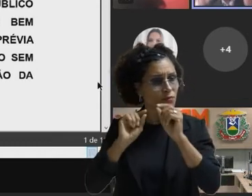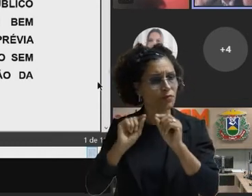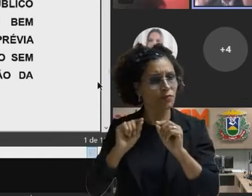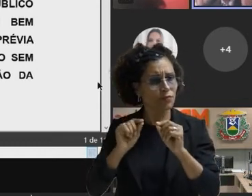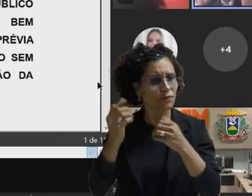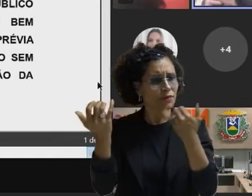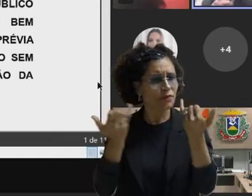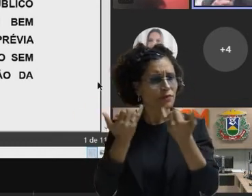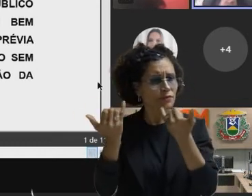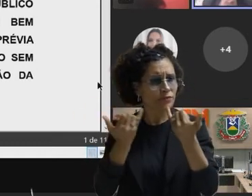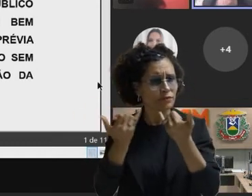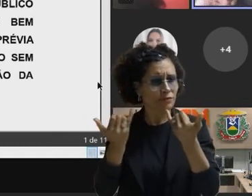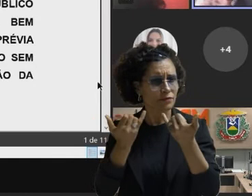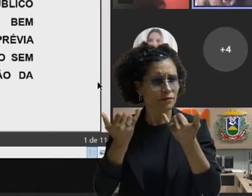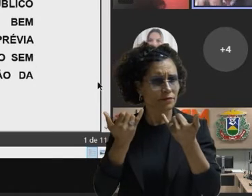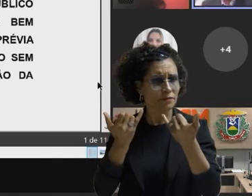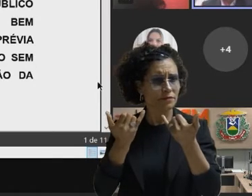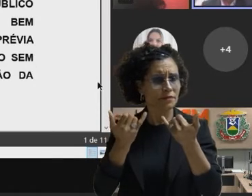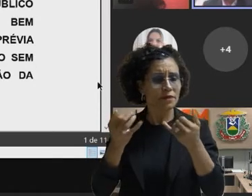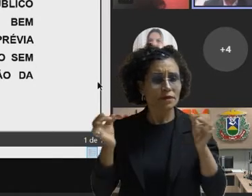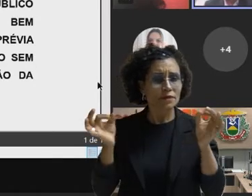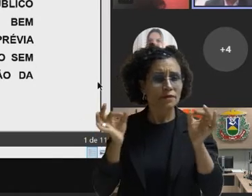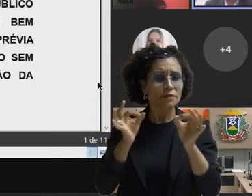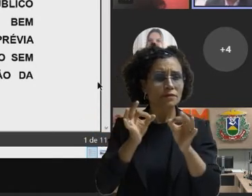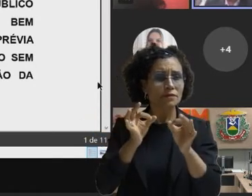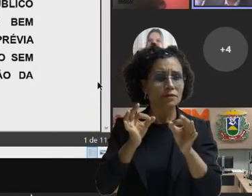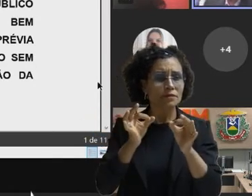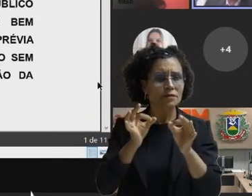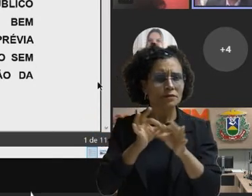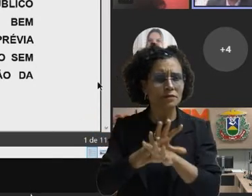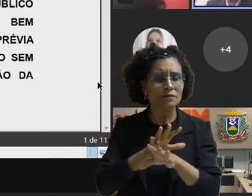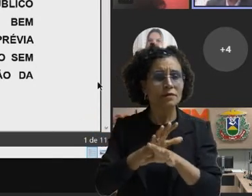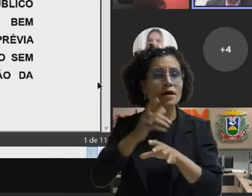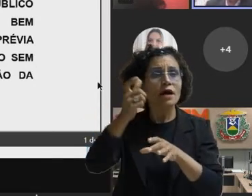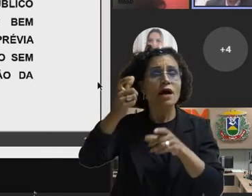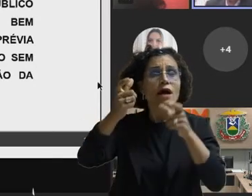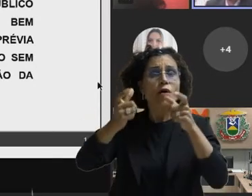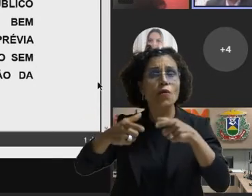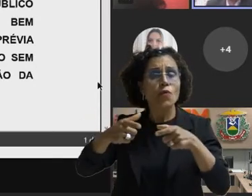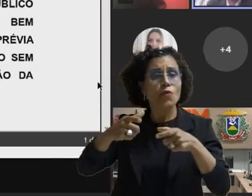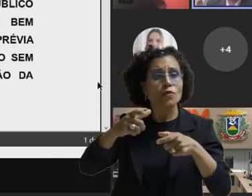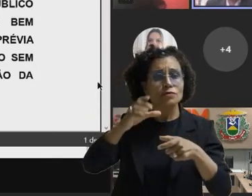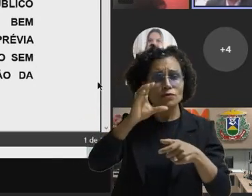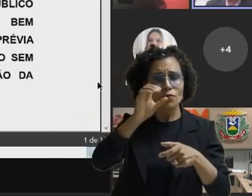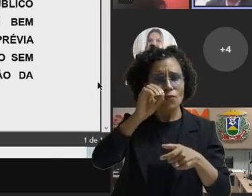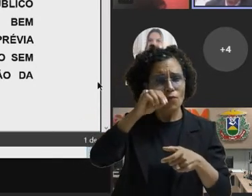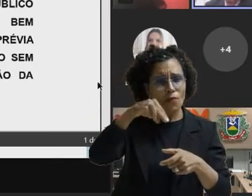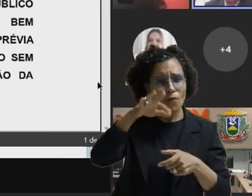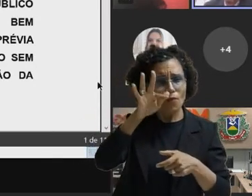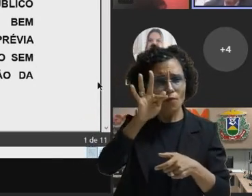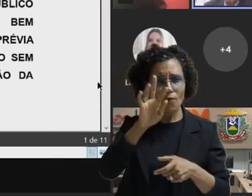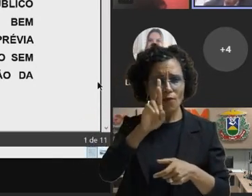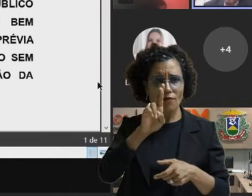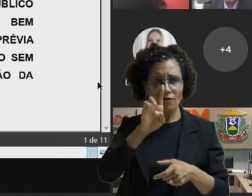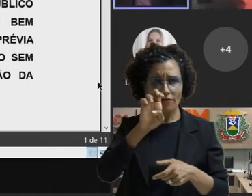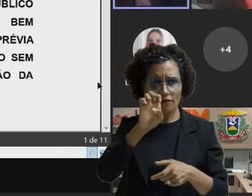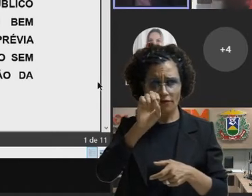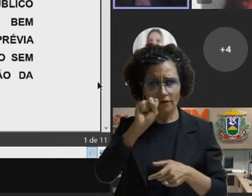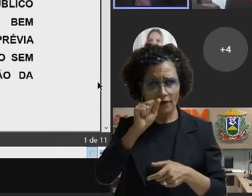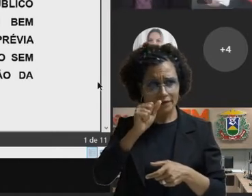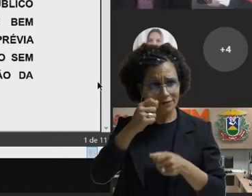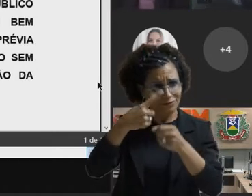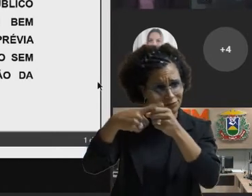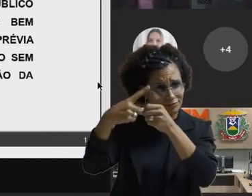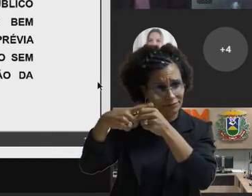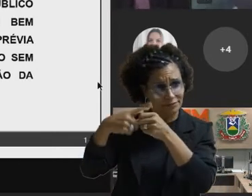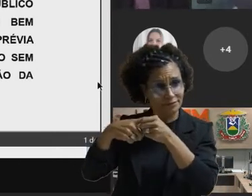os senhores evidentemente sabem onde que se localiza Confresa, é lá perto de Vila Rica, depois de Porto Alegre do Norte. Nós estamos falando